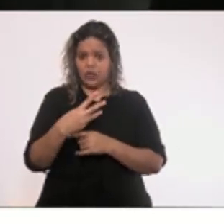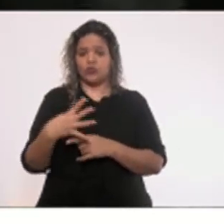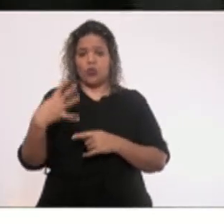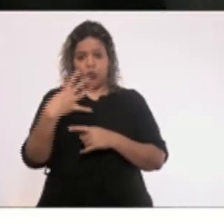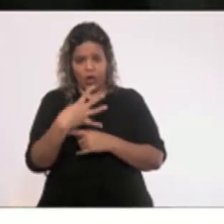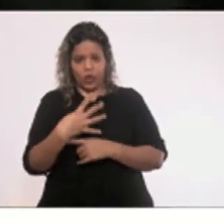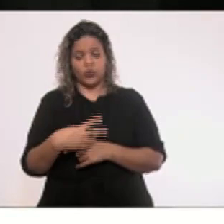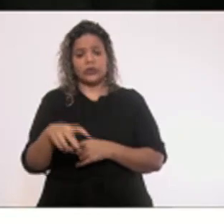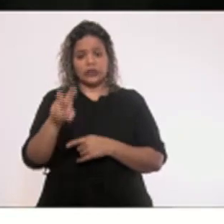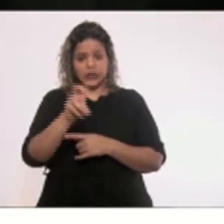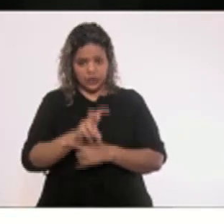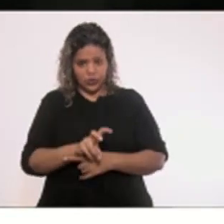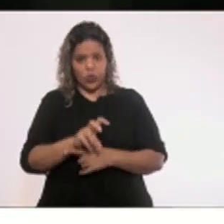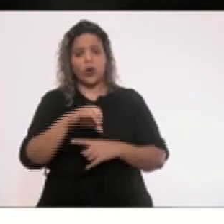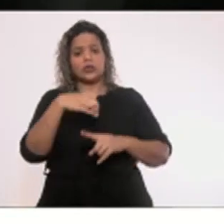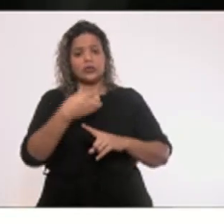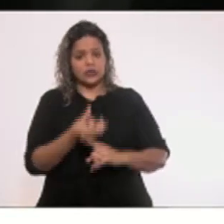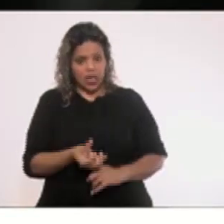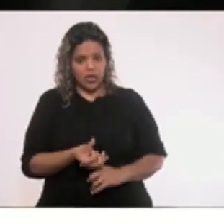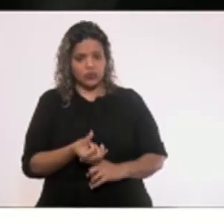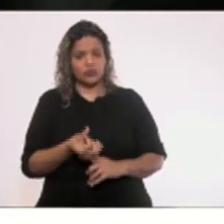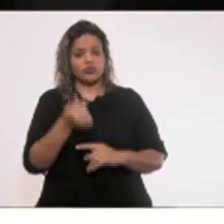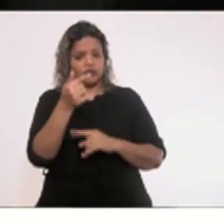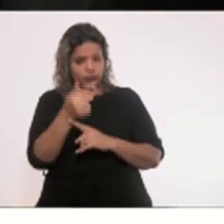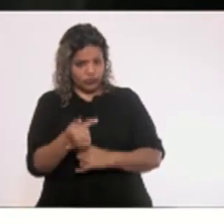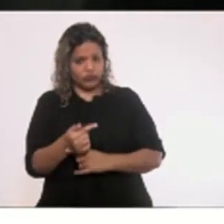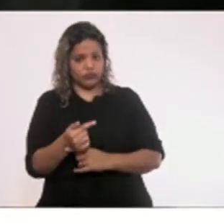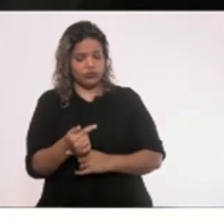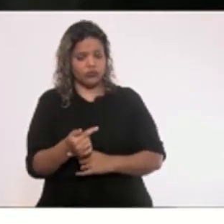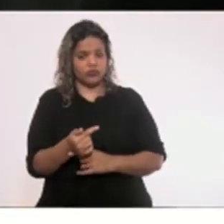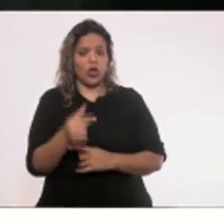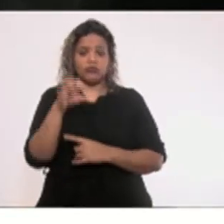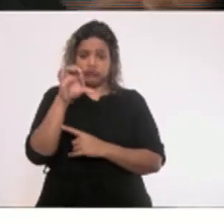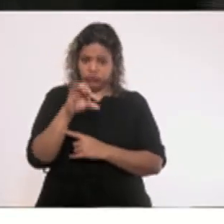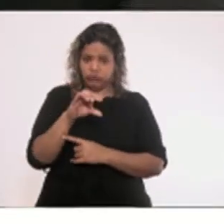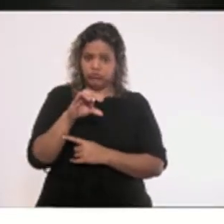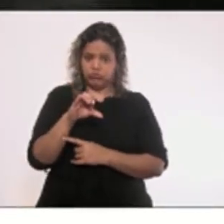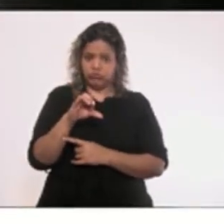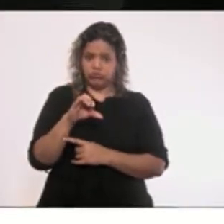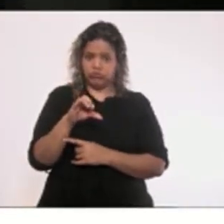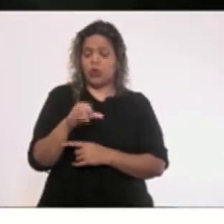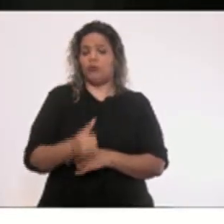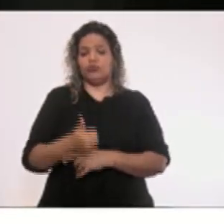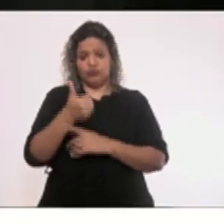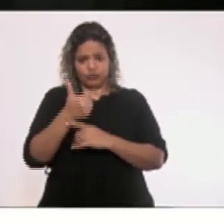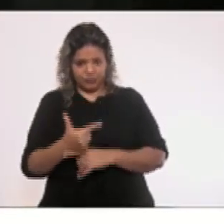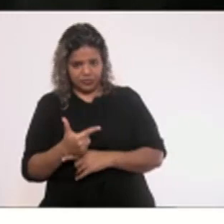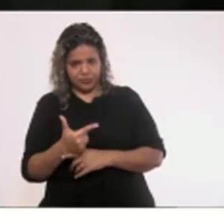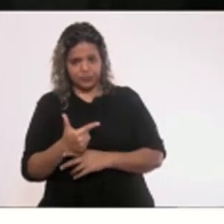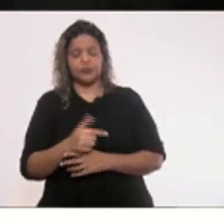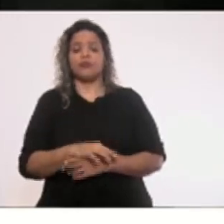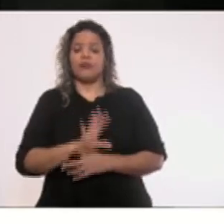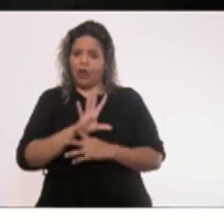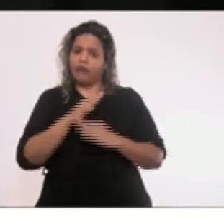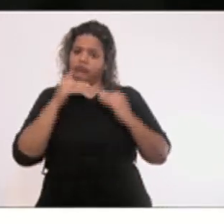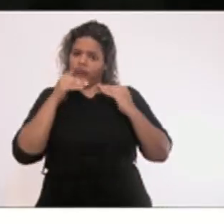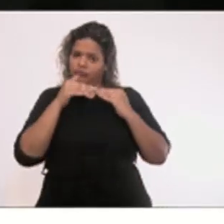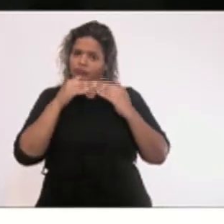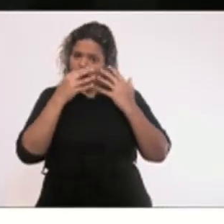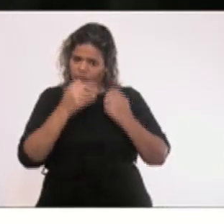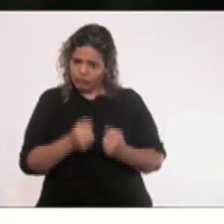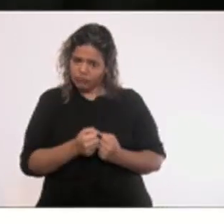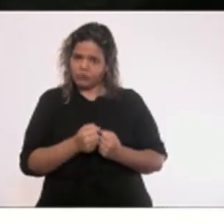4, 5, 6, 7, 9 e 12, favorável